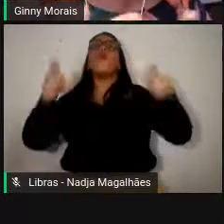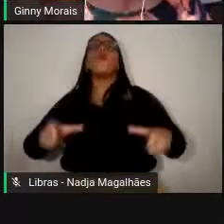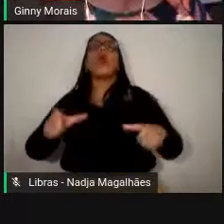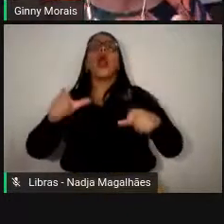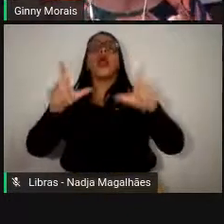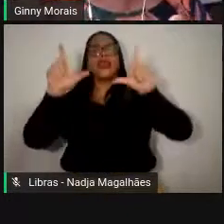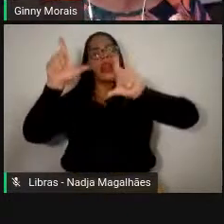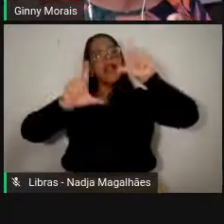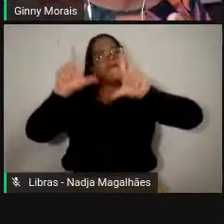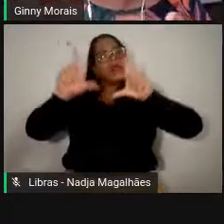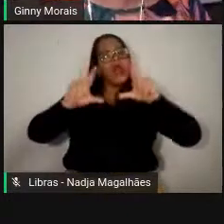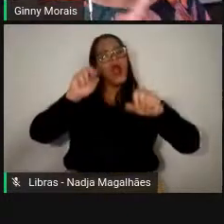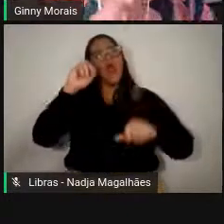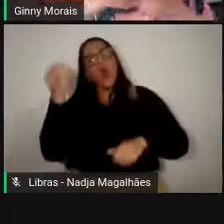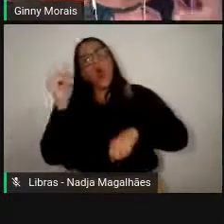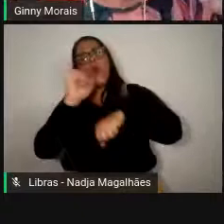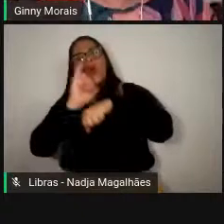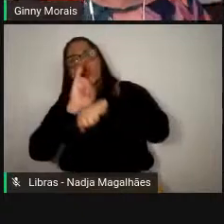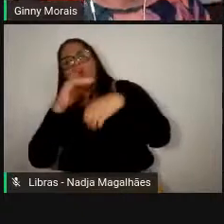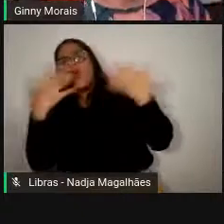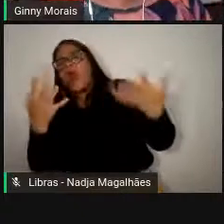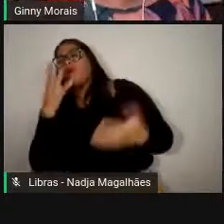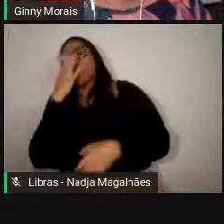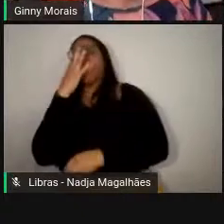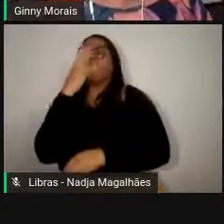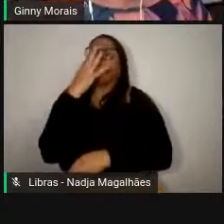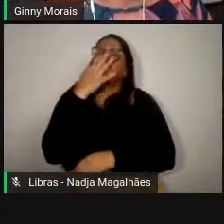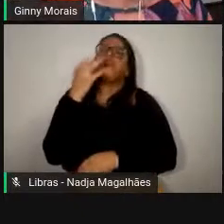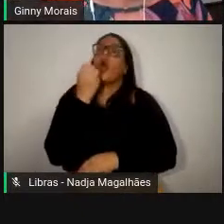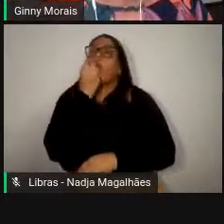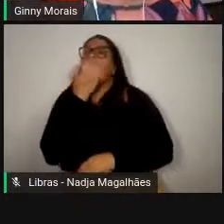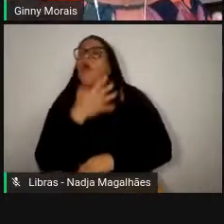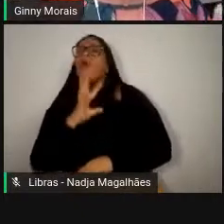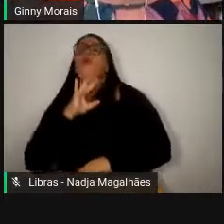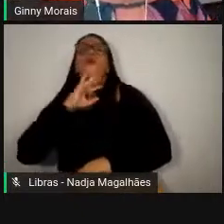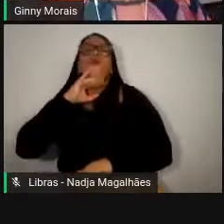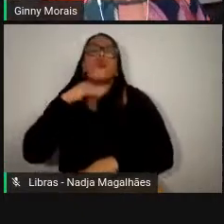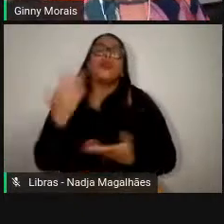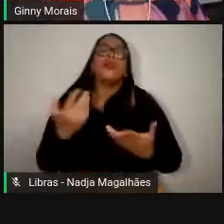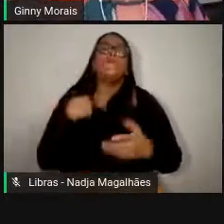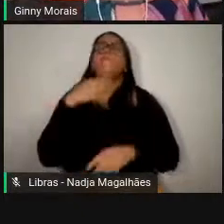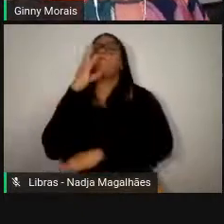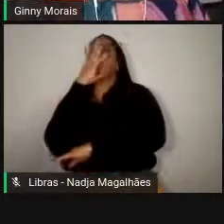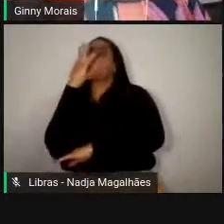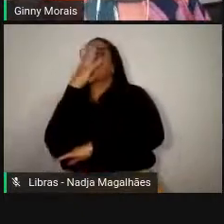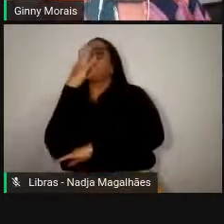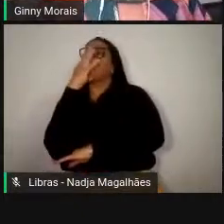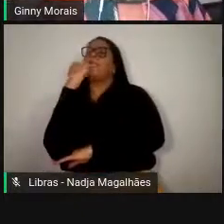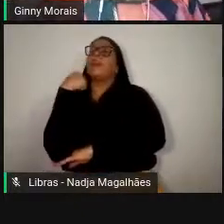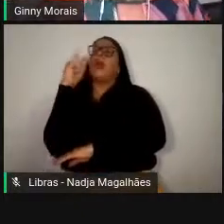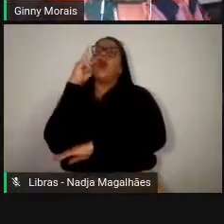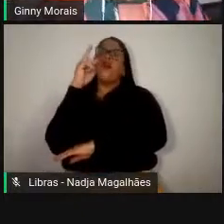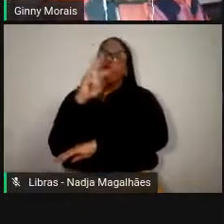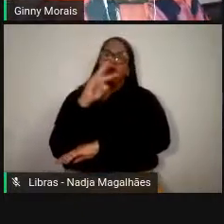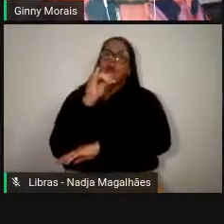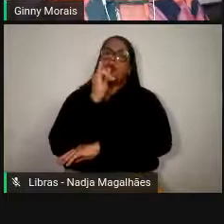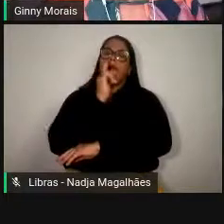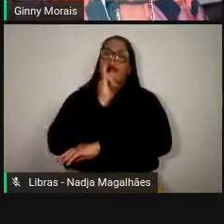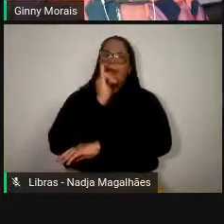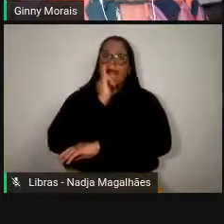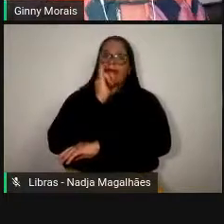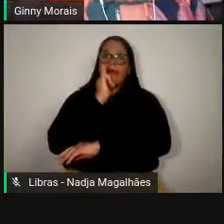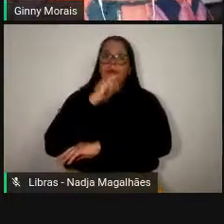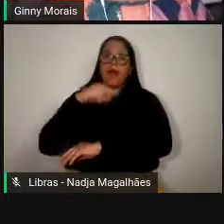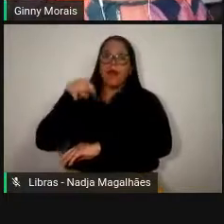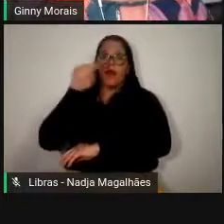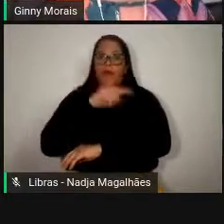O que eu estou enxergando? O que de conteúdo está sendo me oferecido? E aqui eu trago um exemplo muito claro para